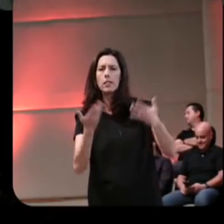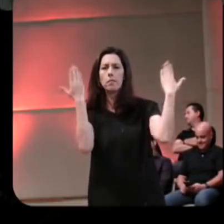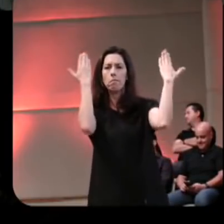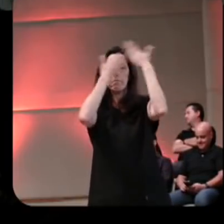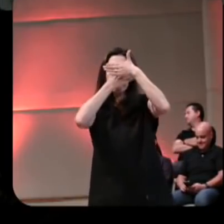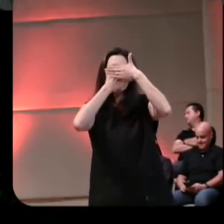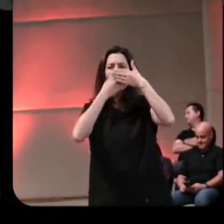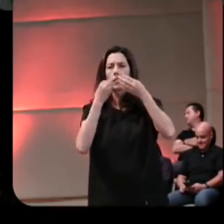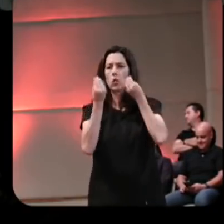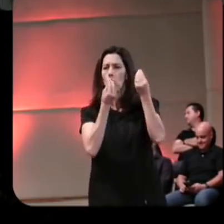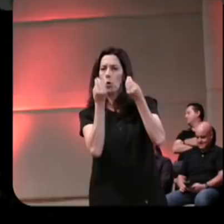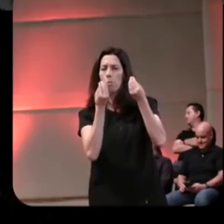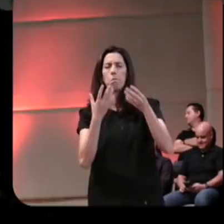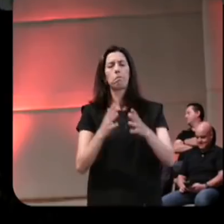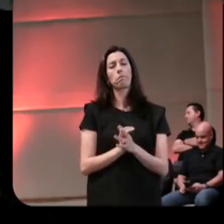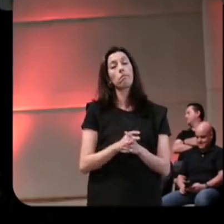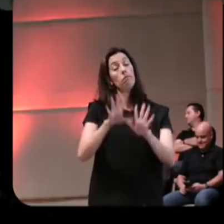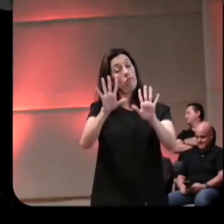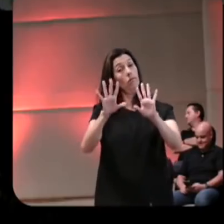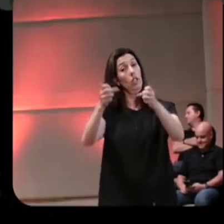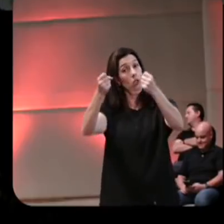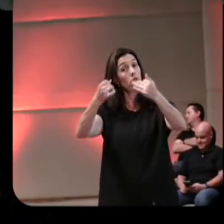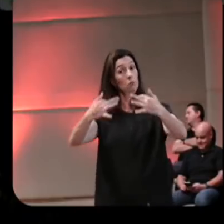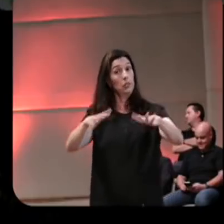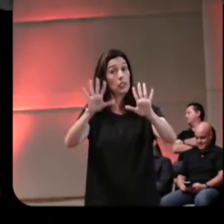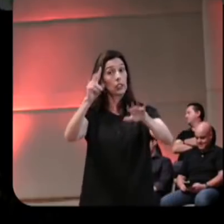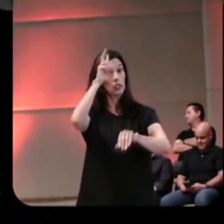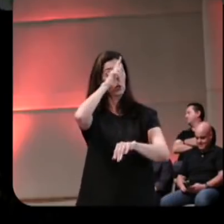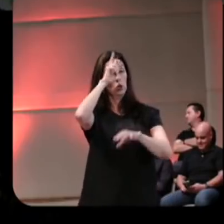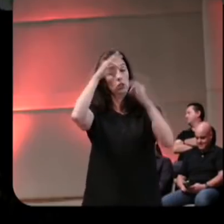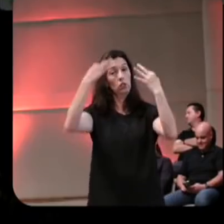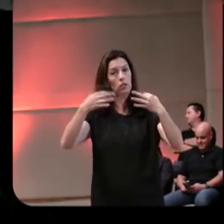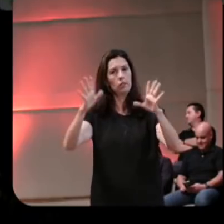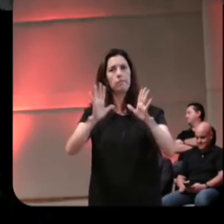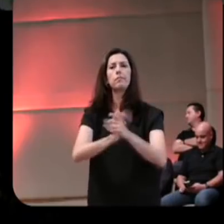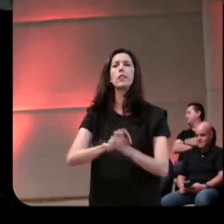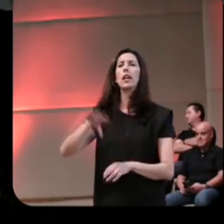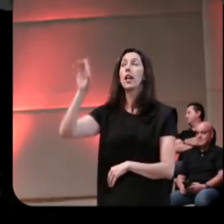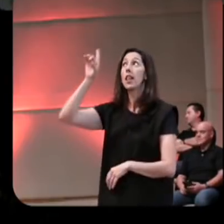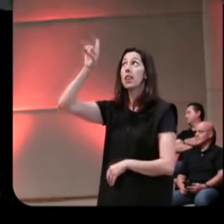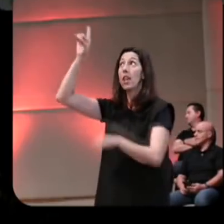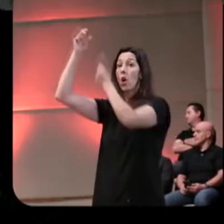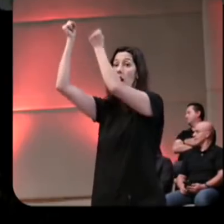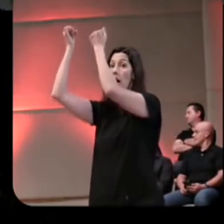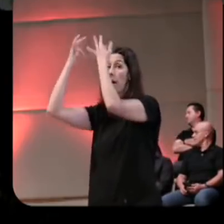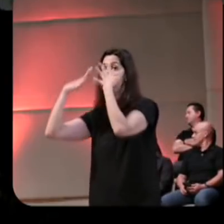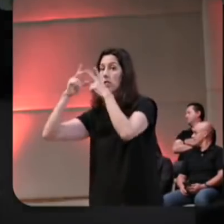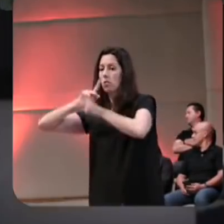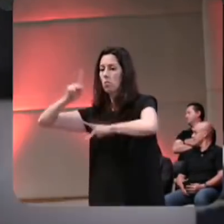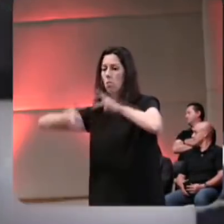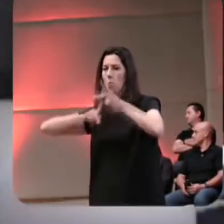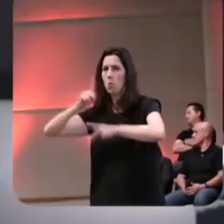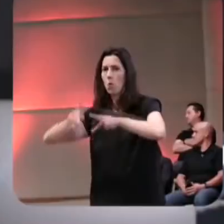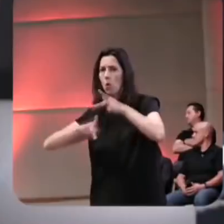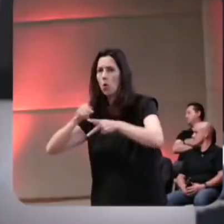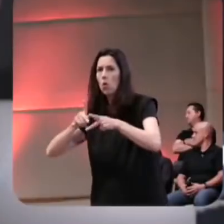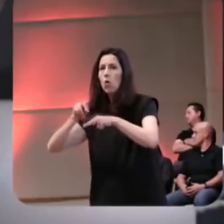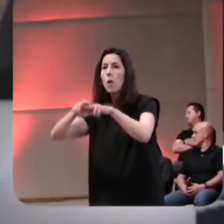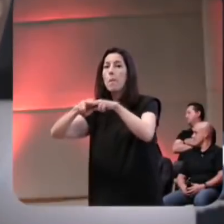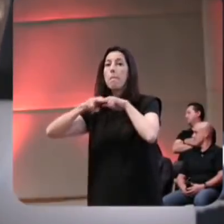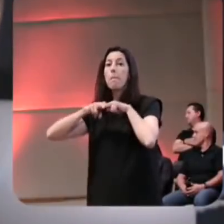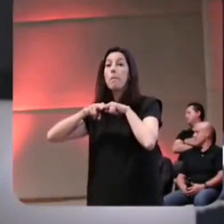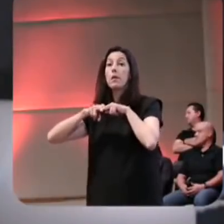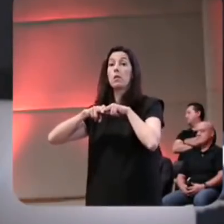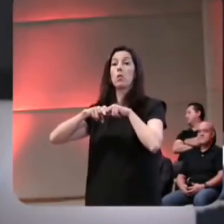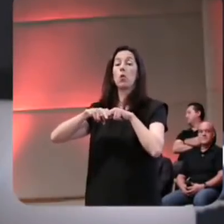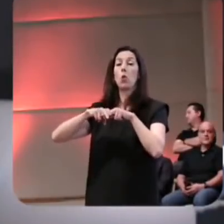espiritual. Deixa eu explicar para você o que estava acontecendo. Deus estava abençoando o seu povo através do profeta